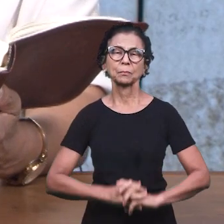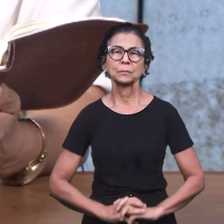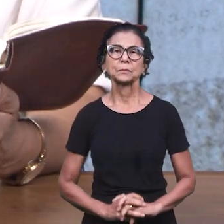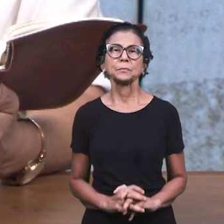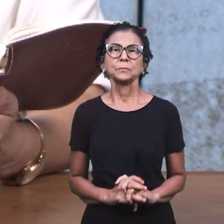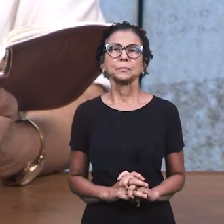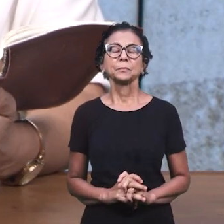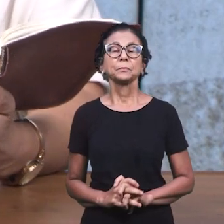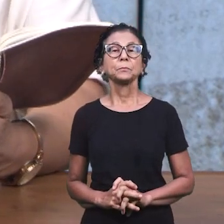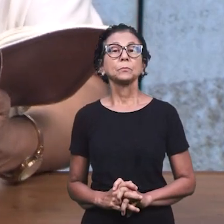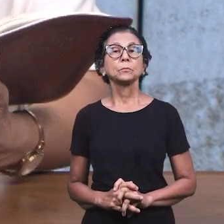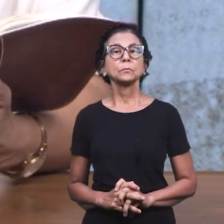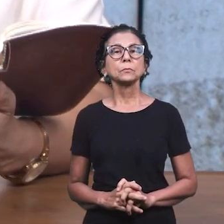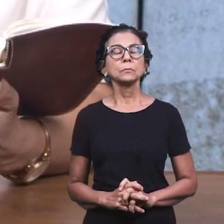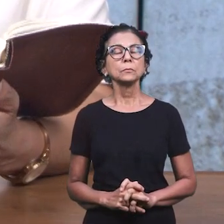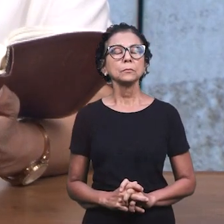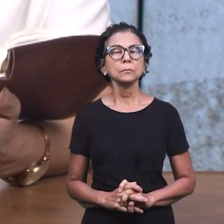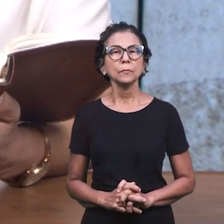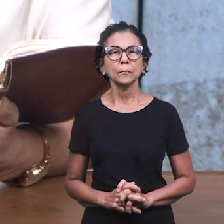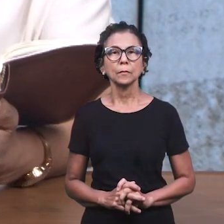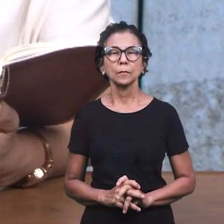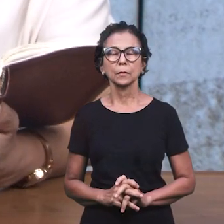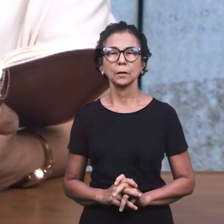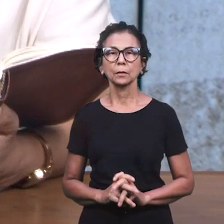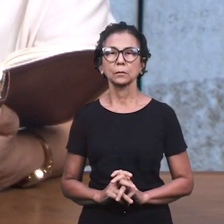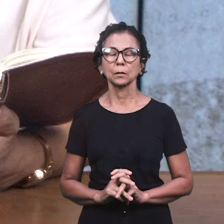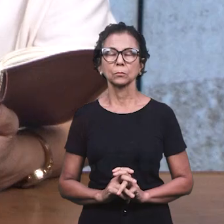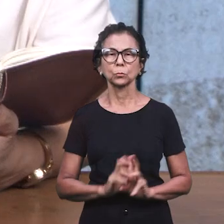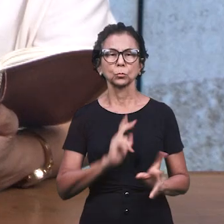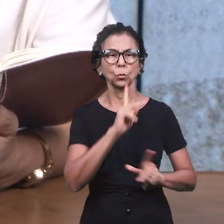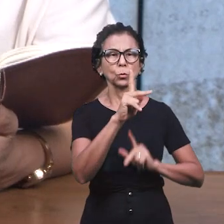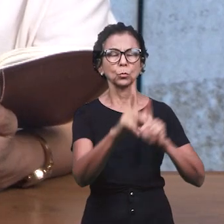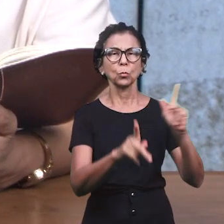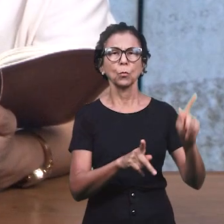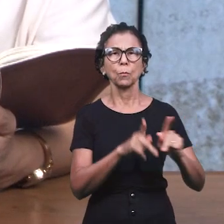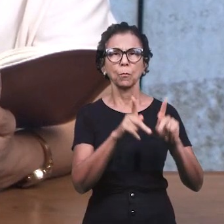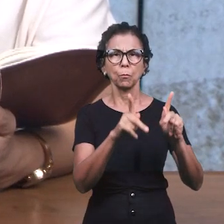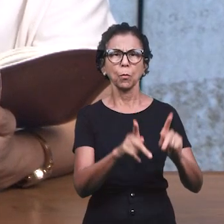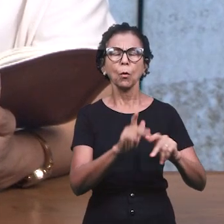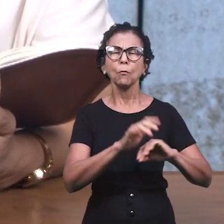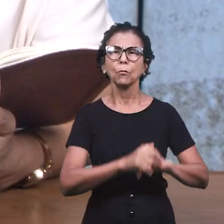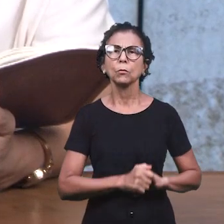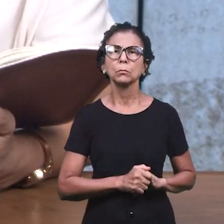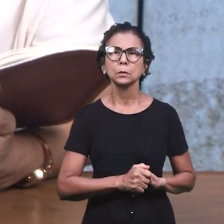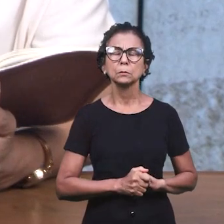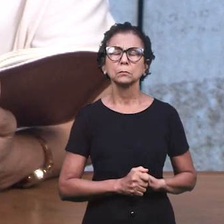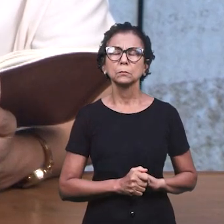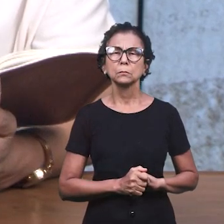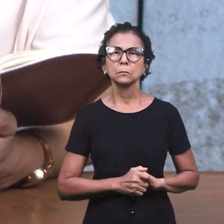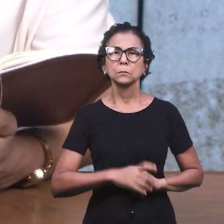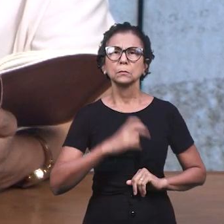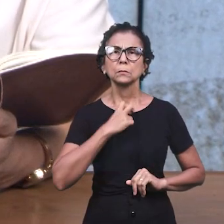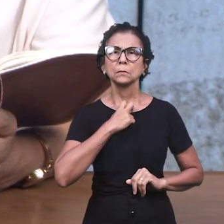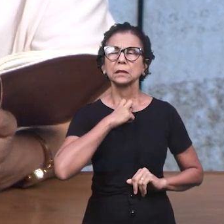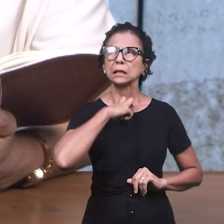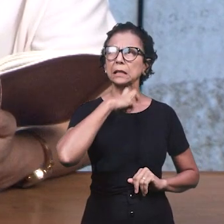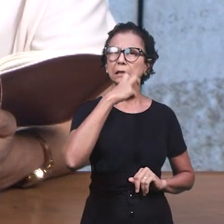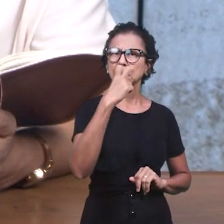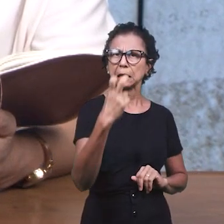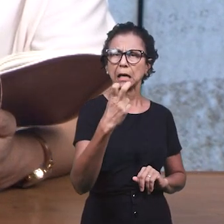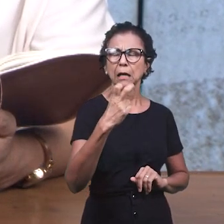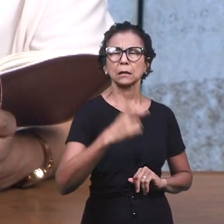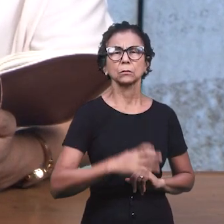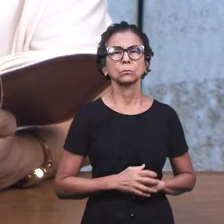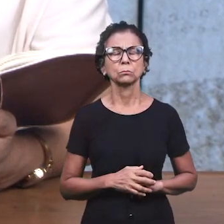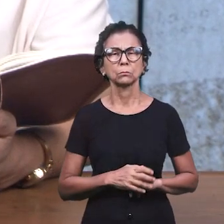Então, levantou-se toda a congregação e alçaram a sua voz. E o povo chorou